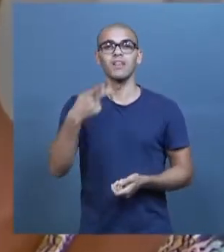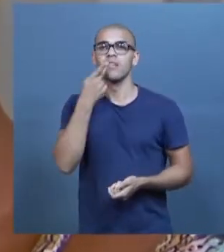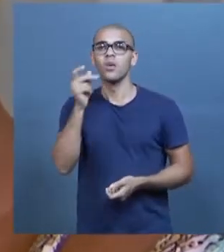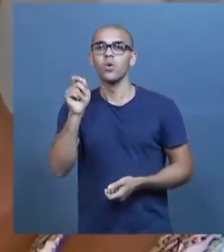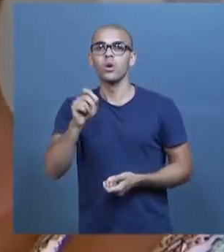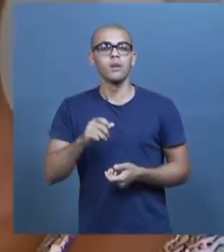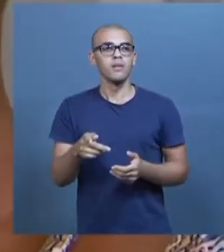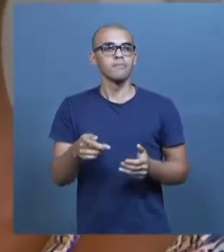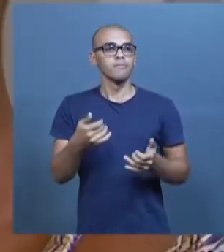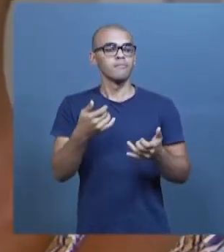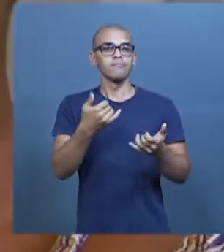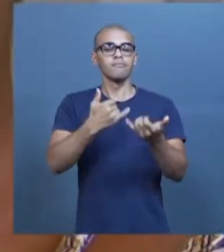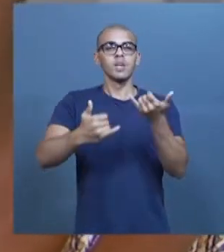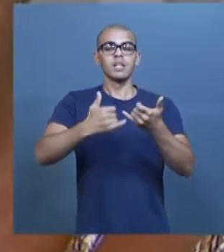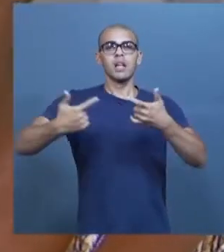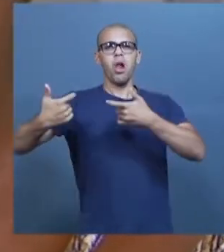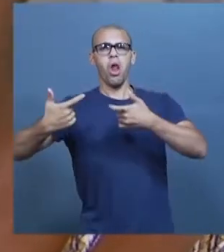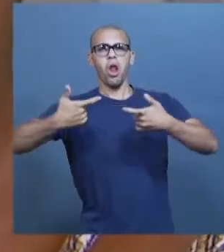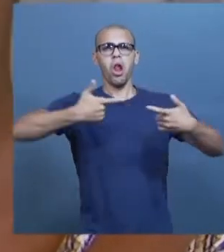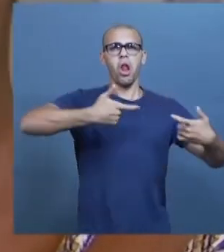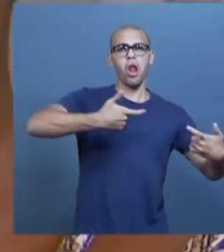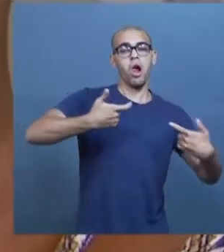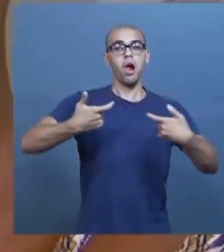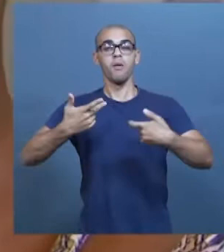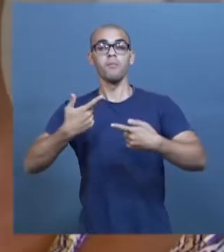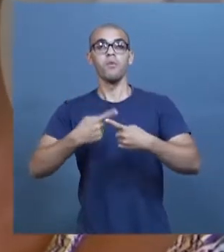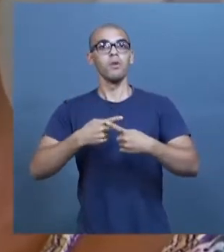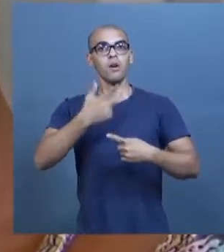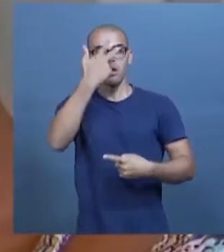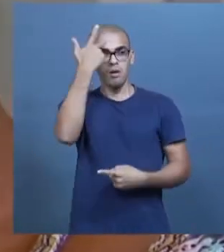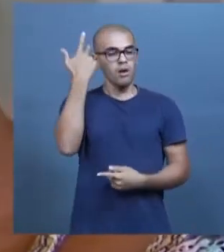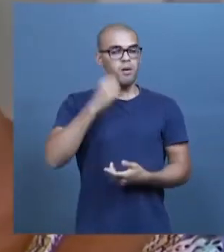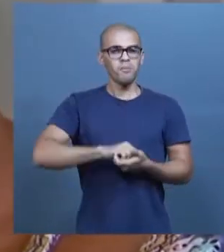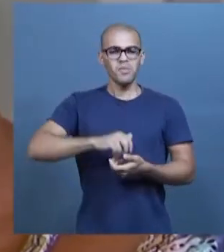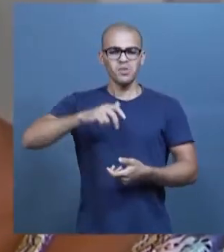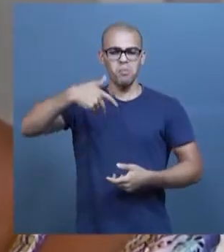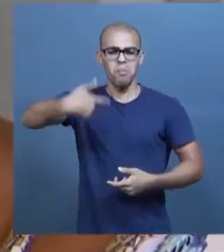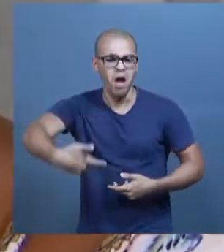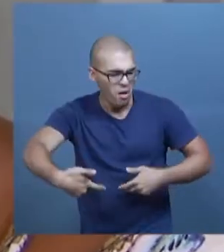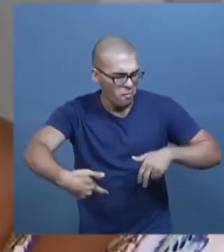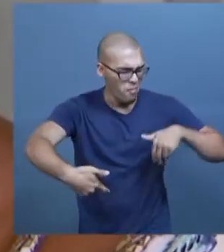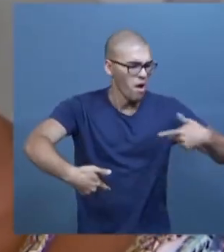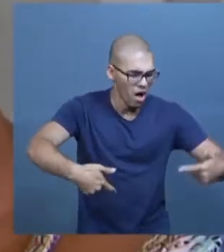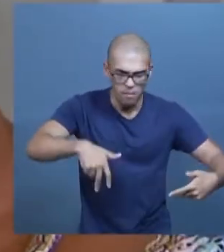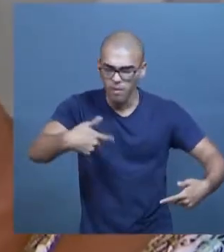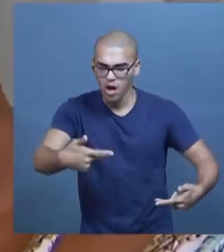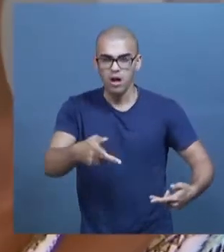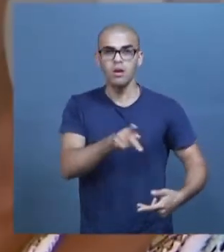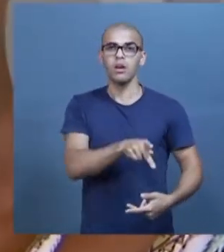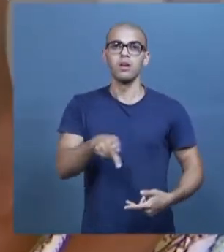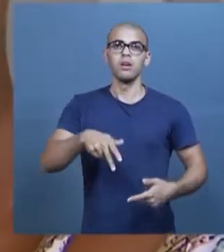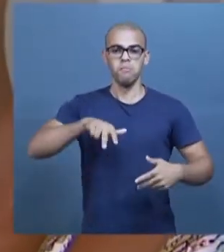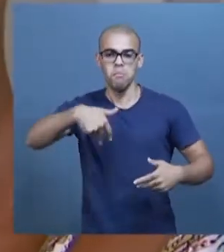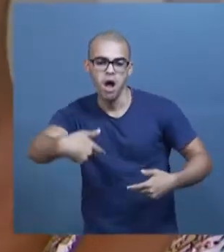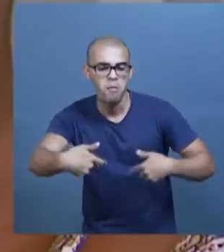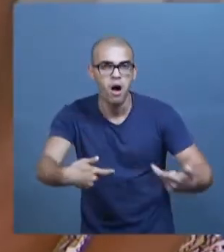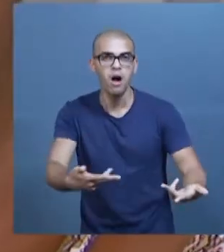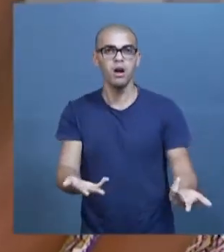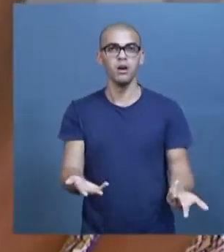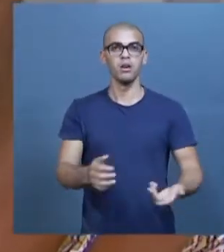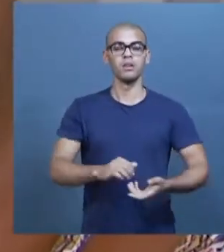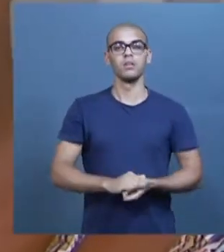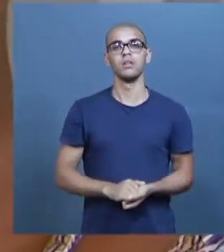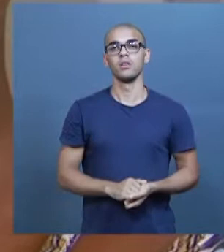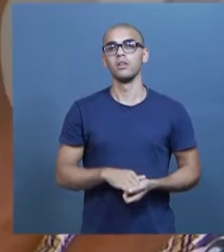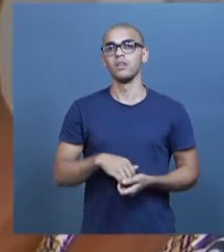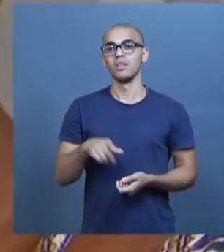guerra, muita gente caída, sabe, os amigos caídos, professor. E ele fala que